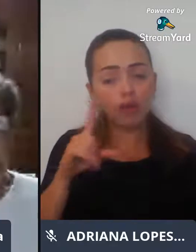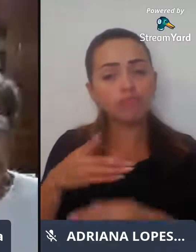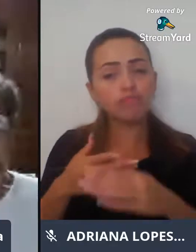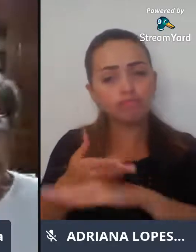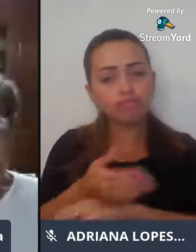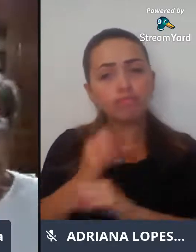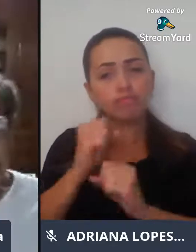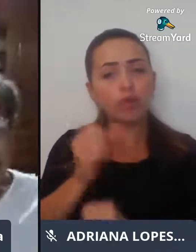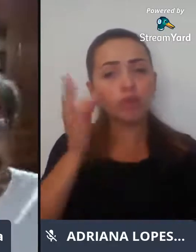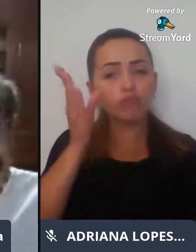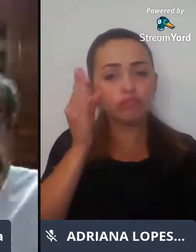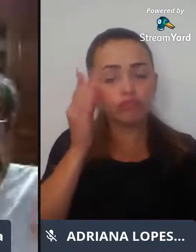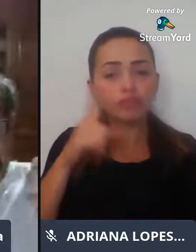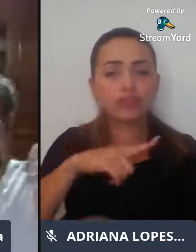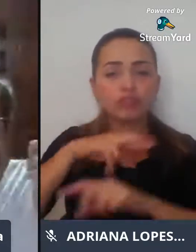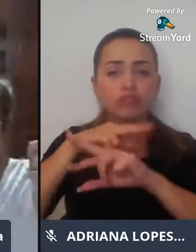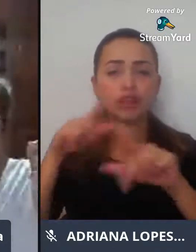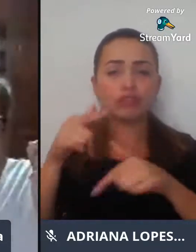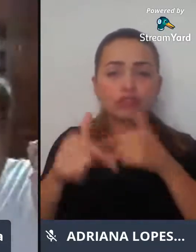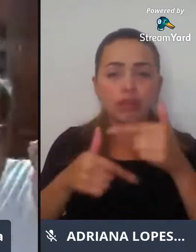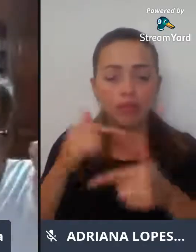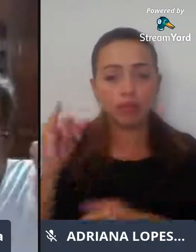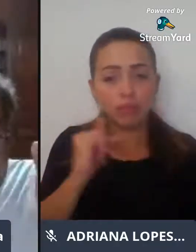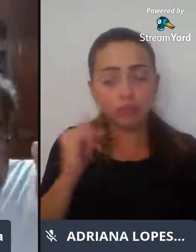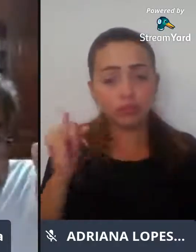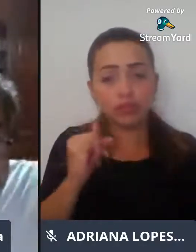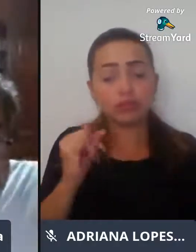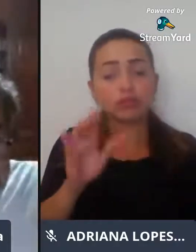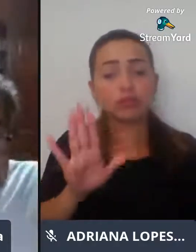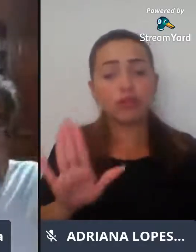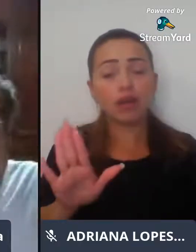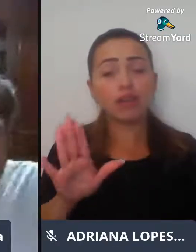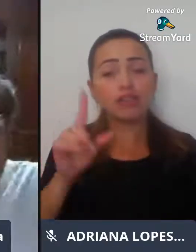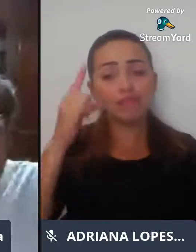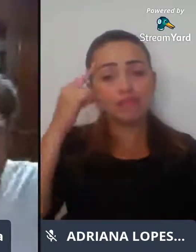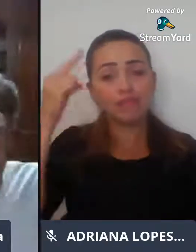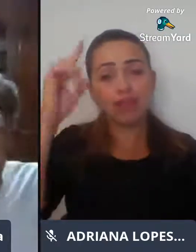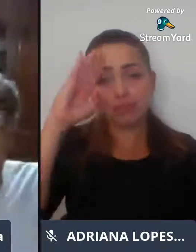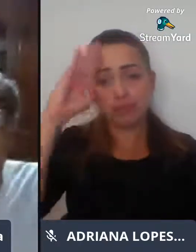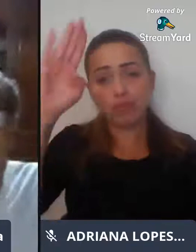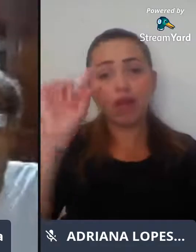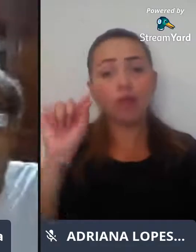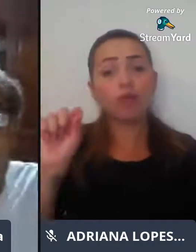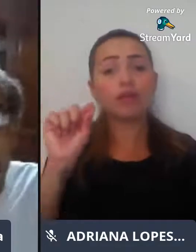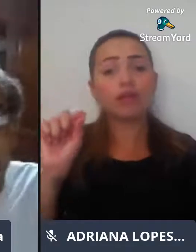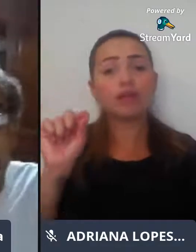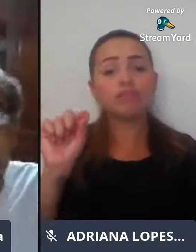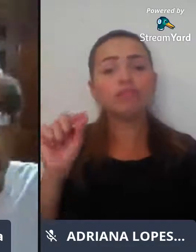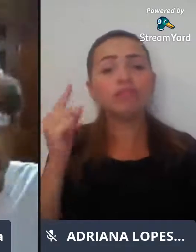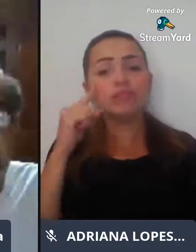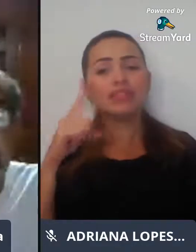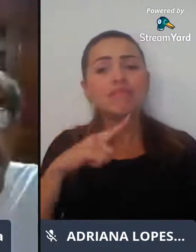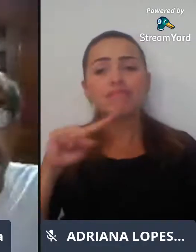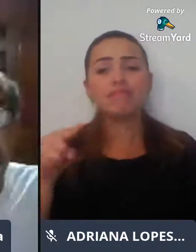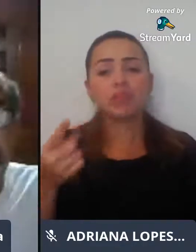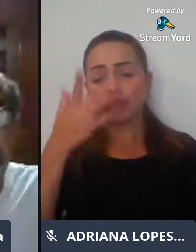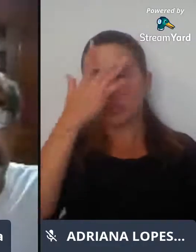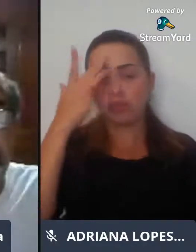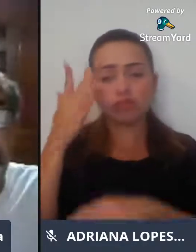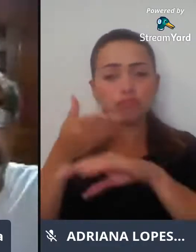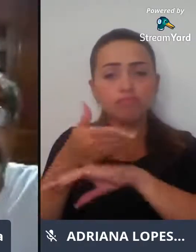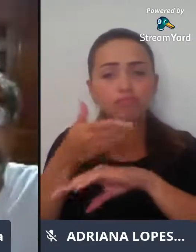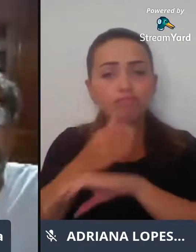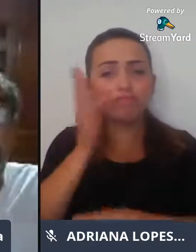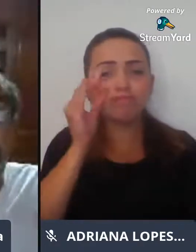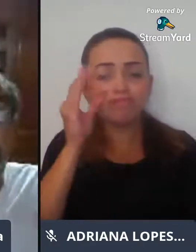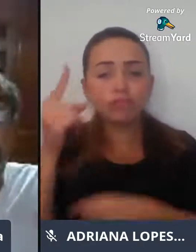o trabalho do GPM e de outros, mas é a ideia central. Nós tivemos 1.000 pessoas visualizando e discutindo o